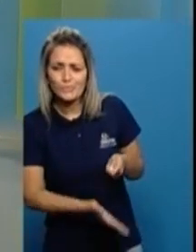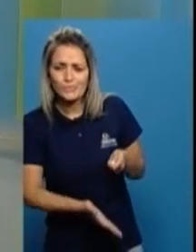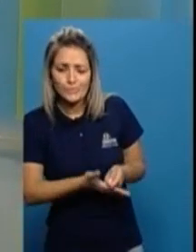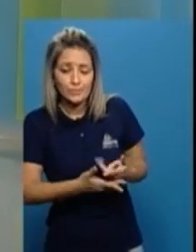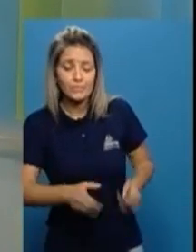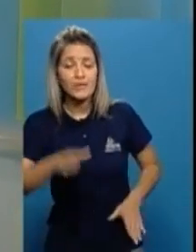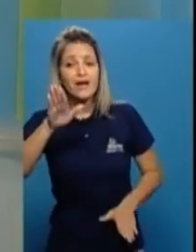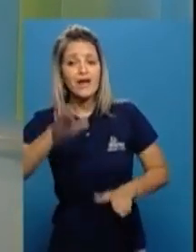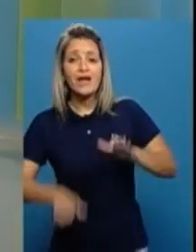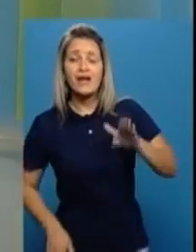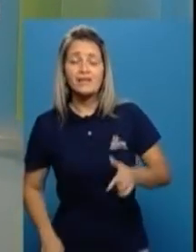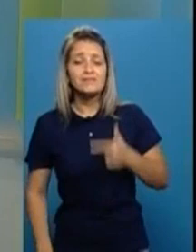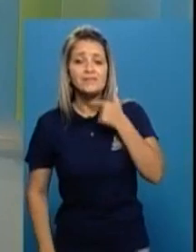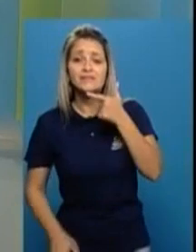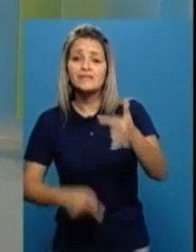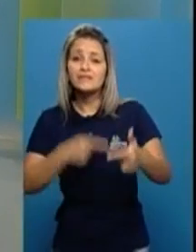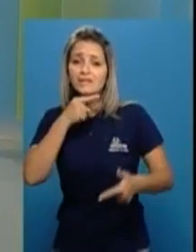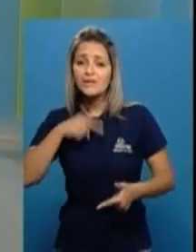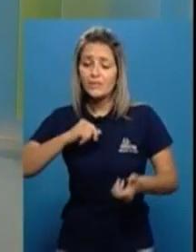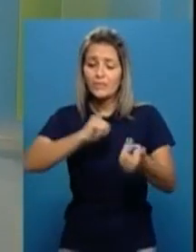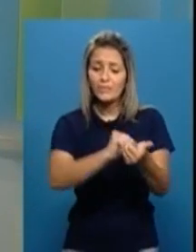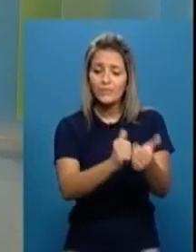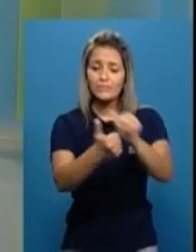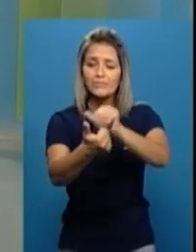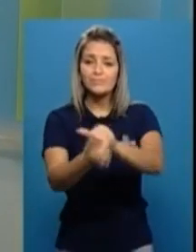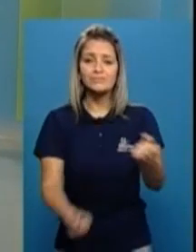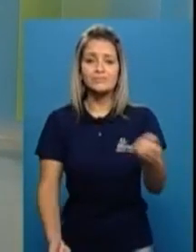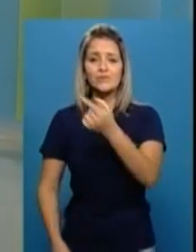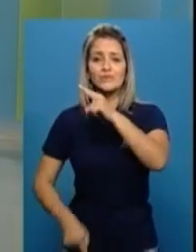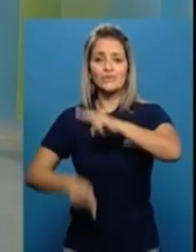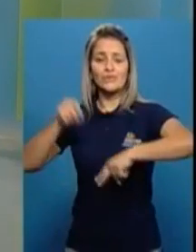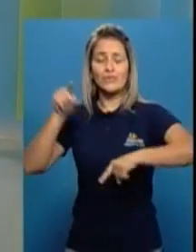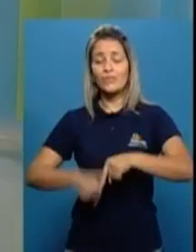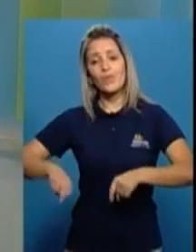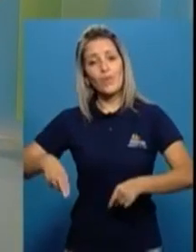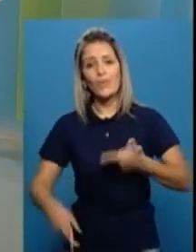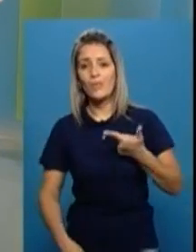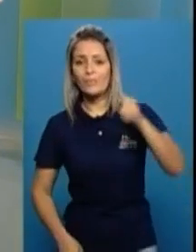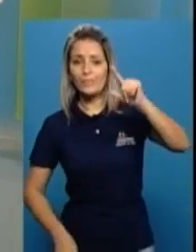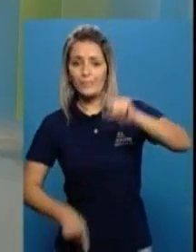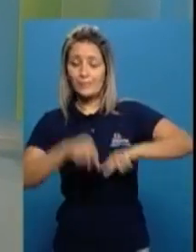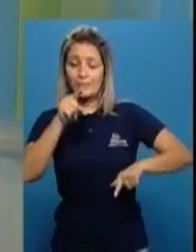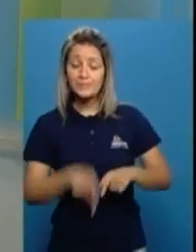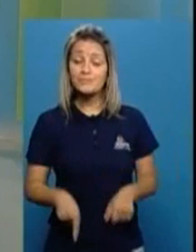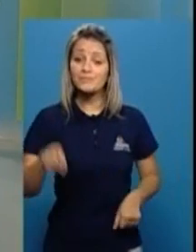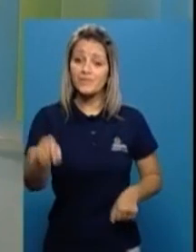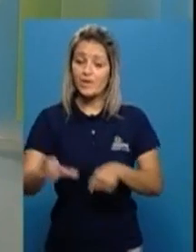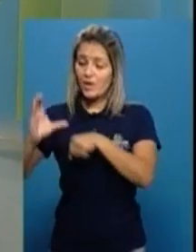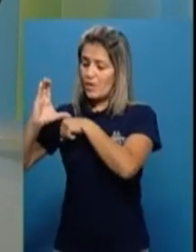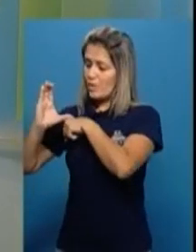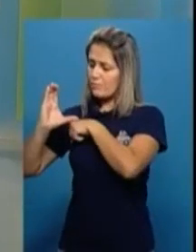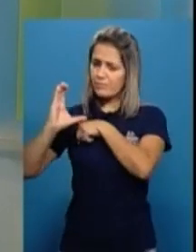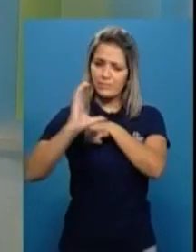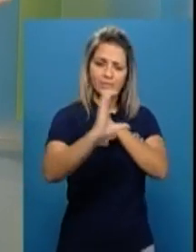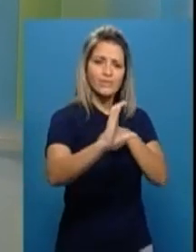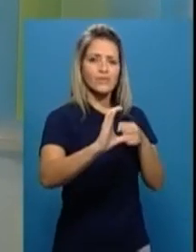vezes impedindo a flexibilização para novos produtos. O investimento inicial é de um